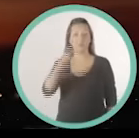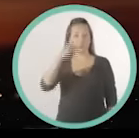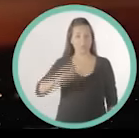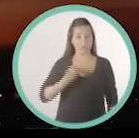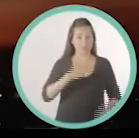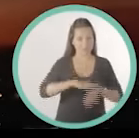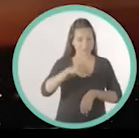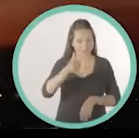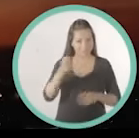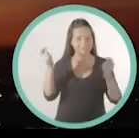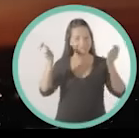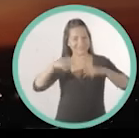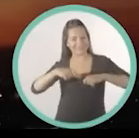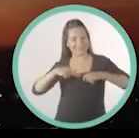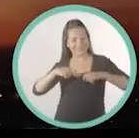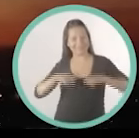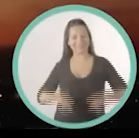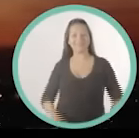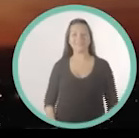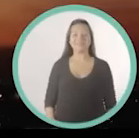Melhorar sua vida é possível.